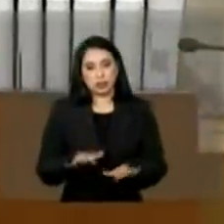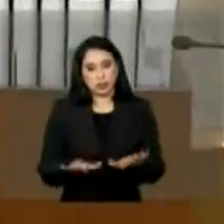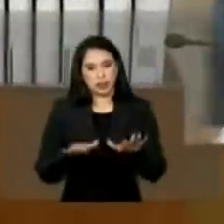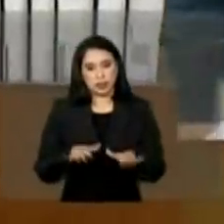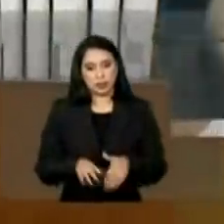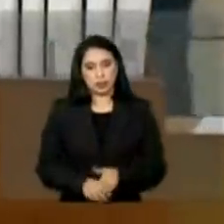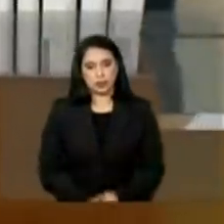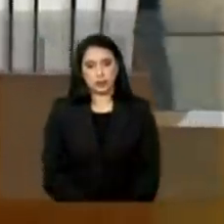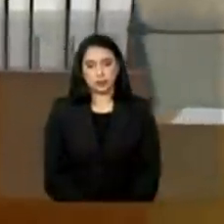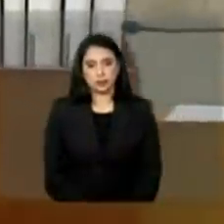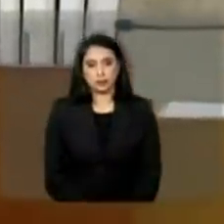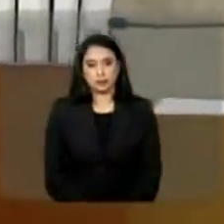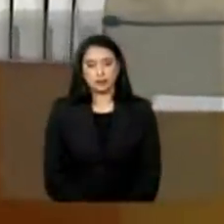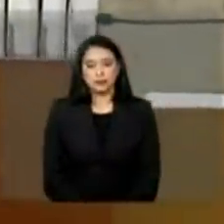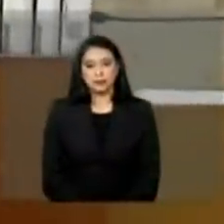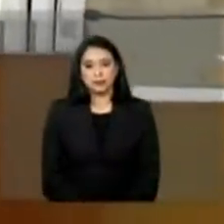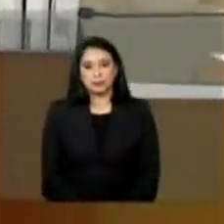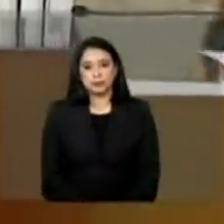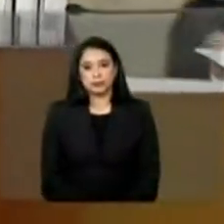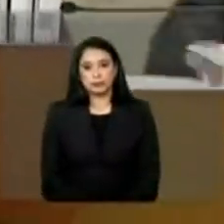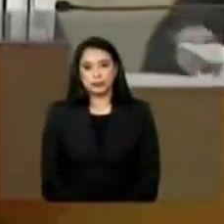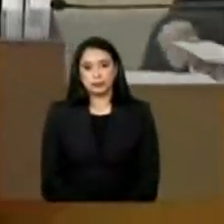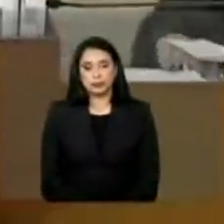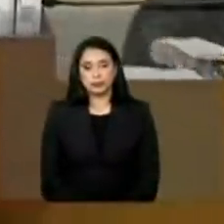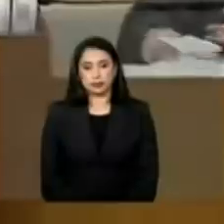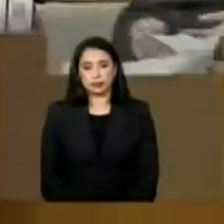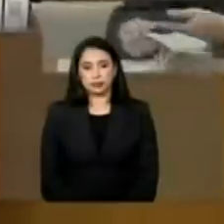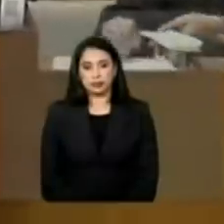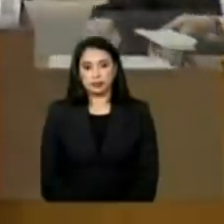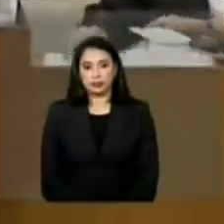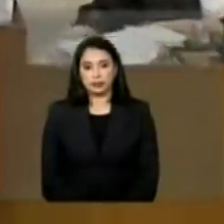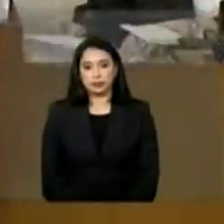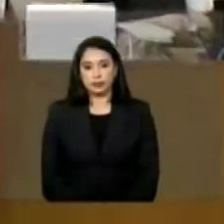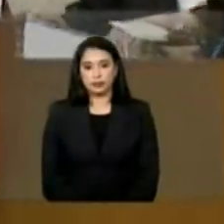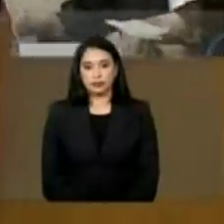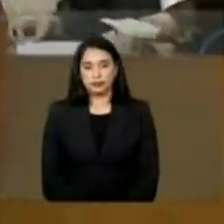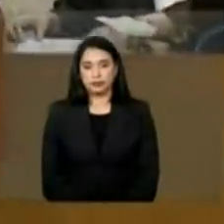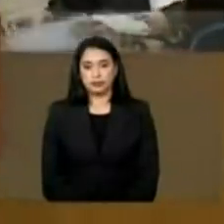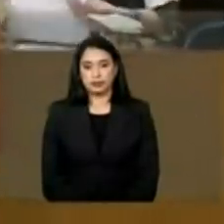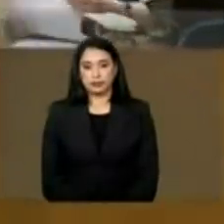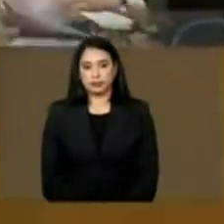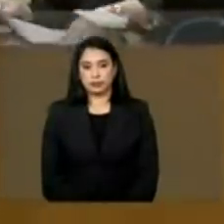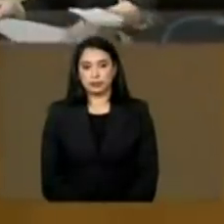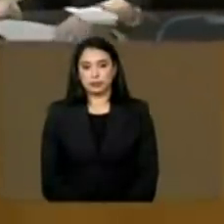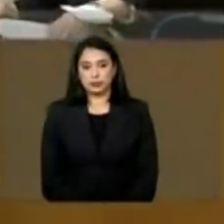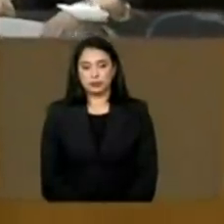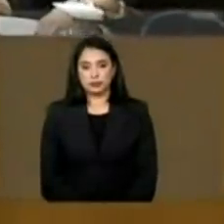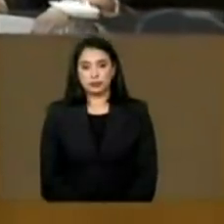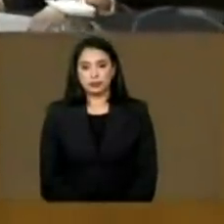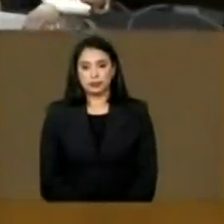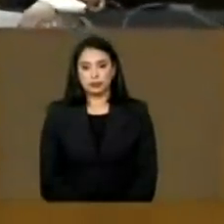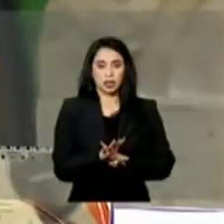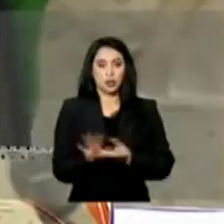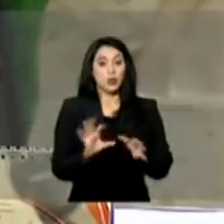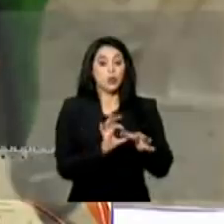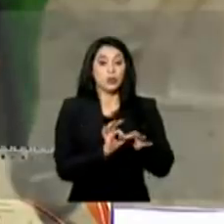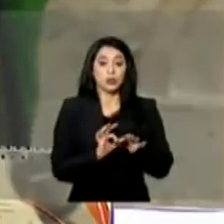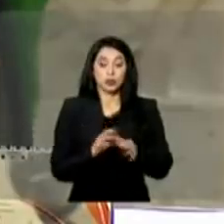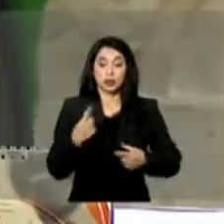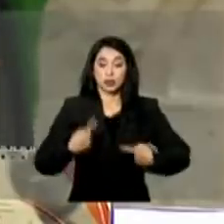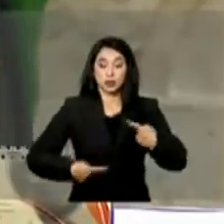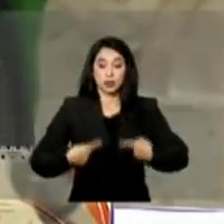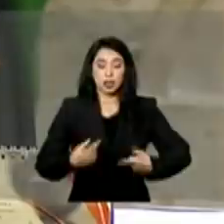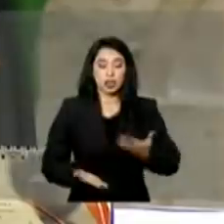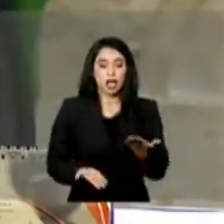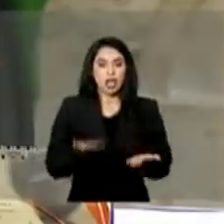tensão da corte com congressistas e no meio jurídico a assessoria de toffoli disse que ele ainda não acessou os dados árias